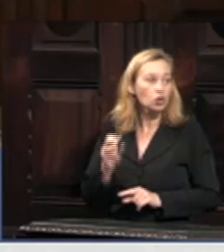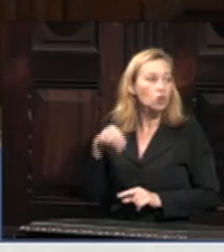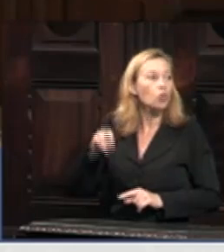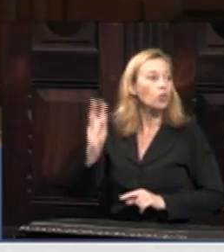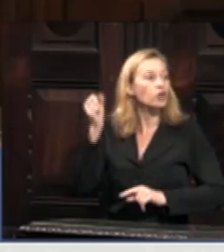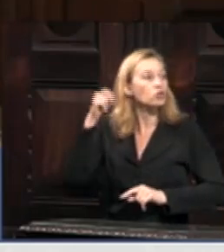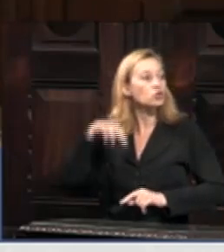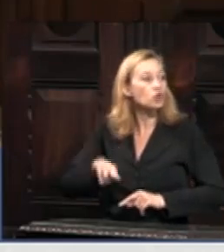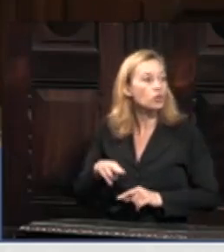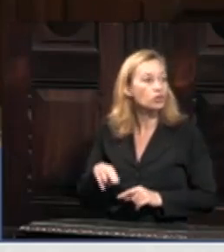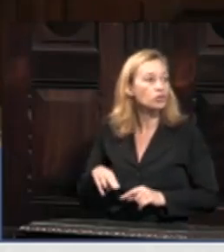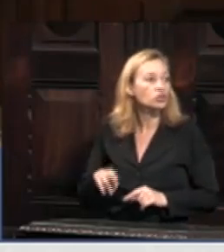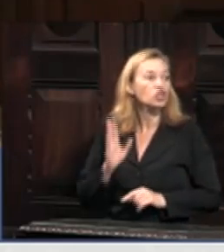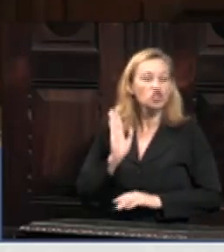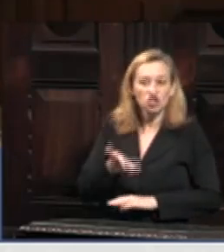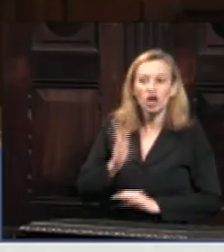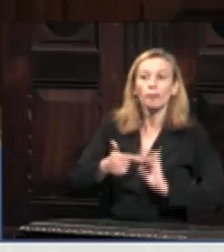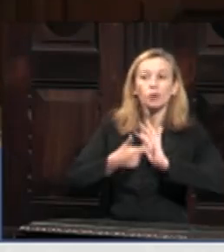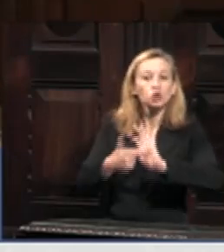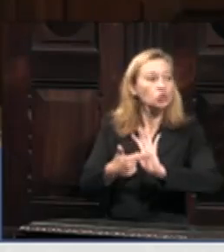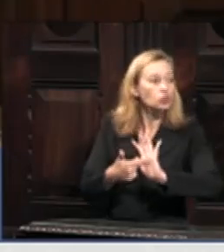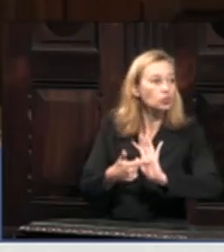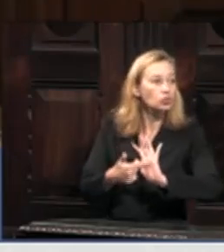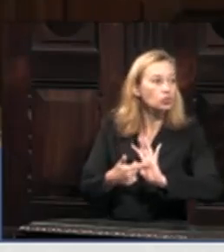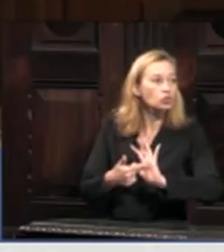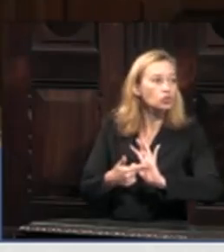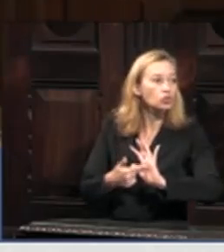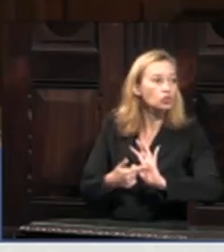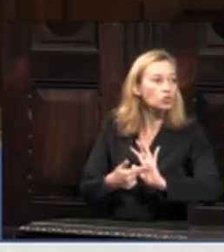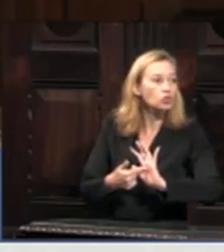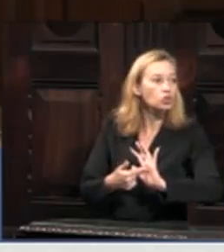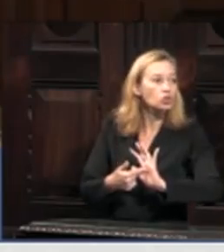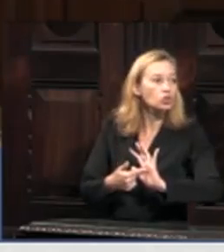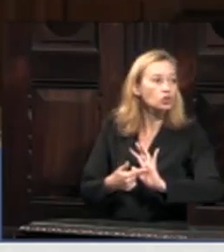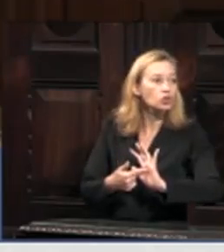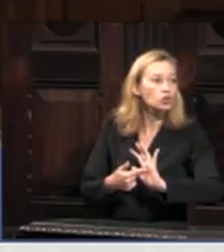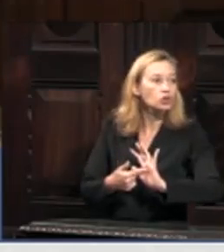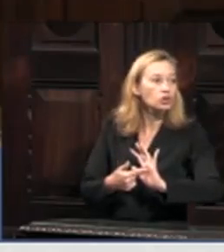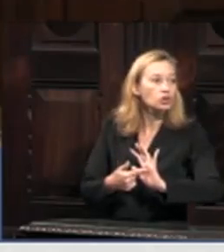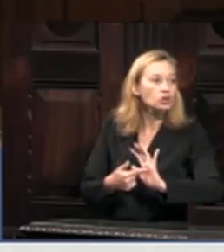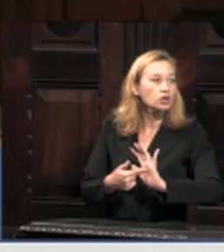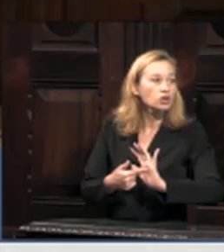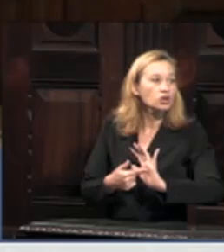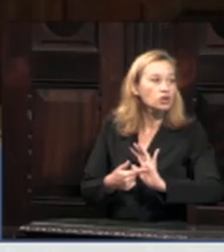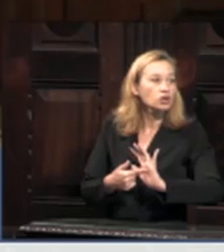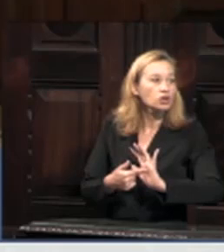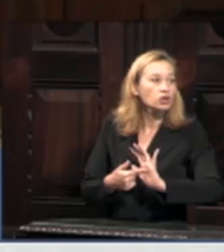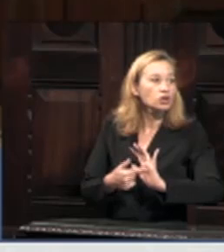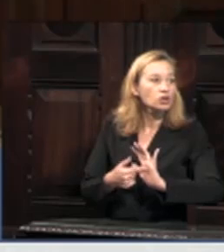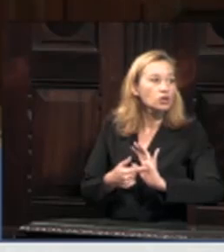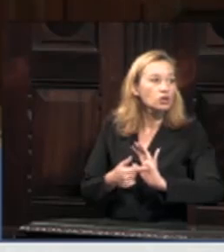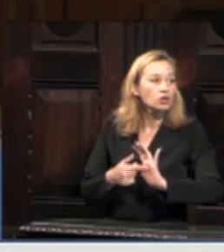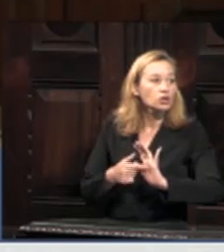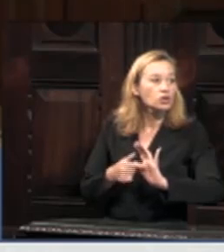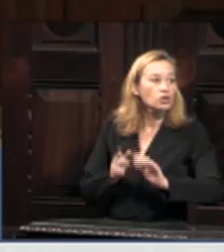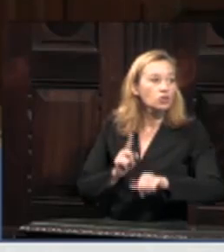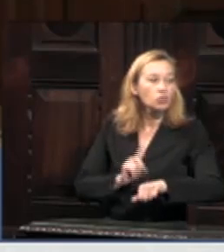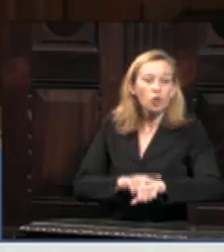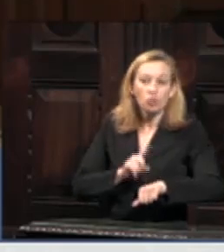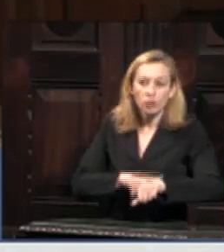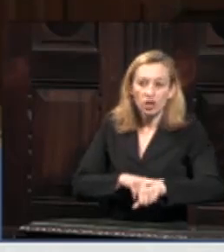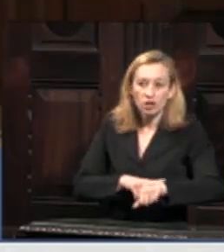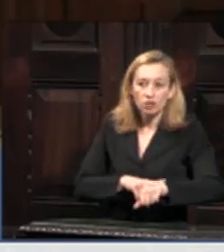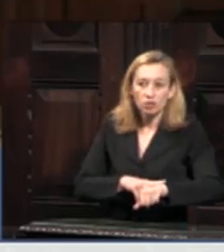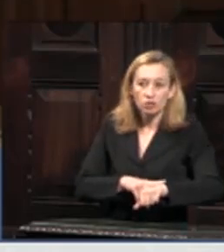Wilson Witzel já demonstrou que enquanto desconhecido passa, mas a partir do momento que se aprofunda e